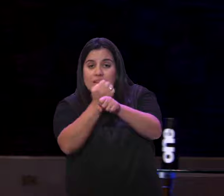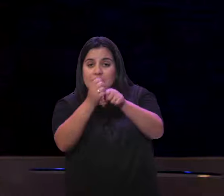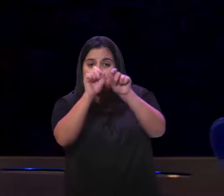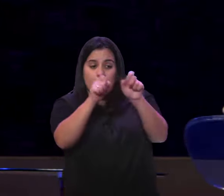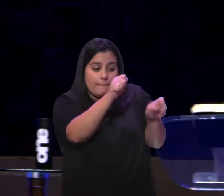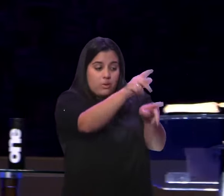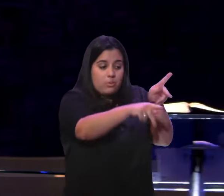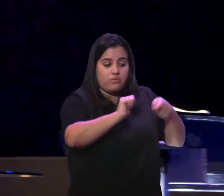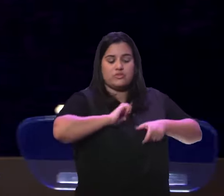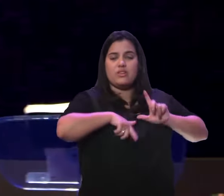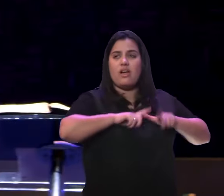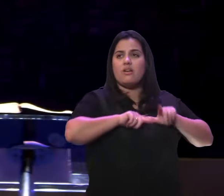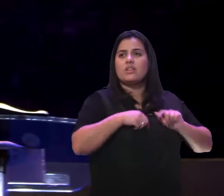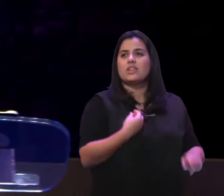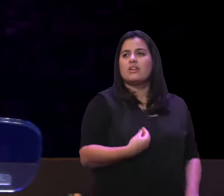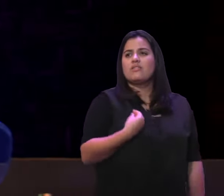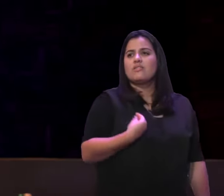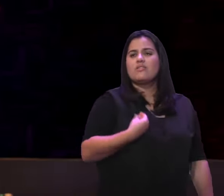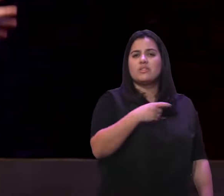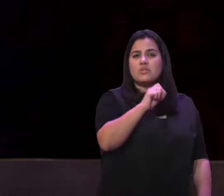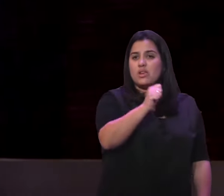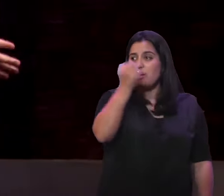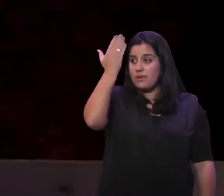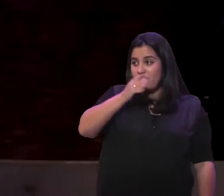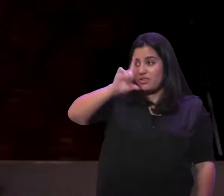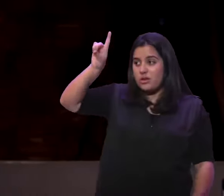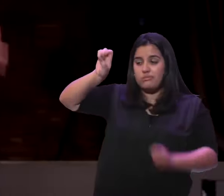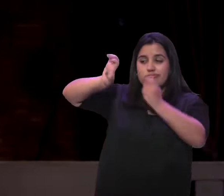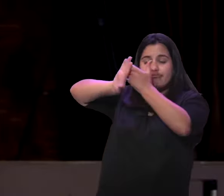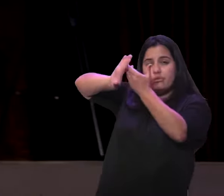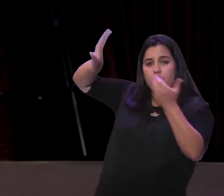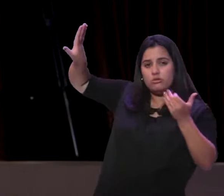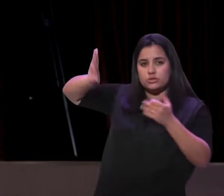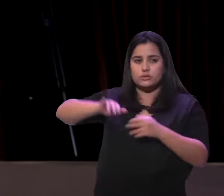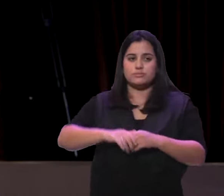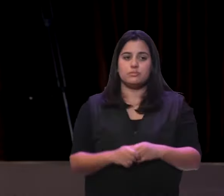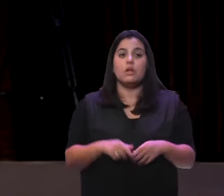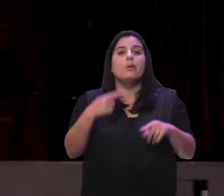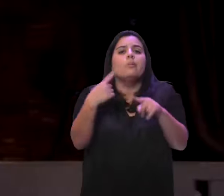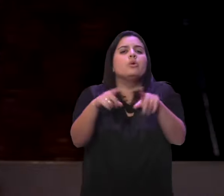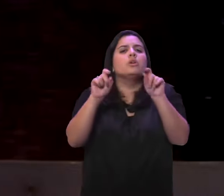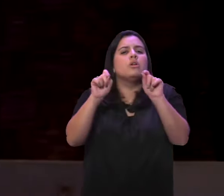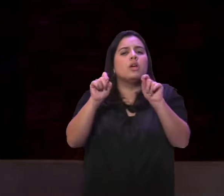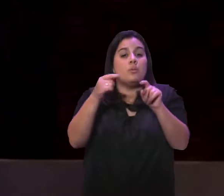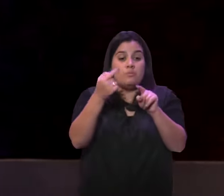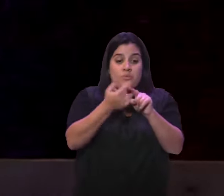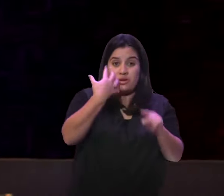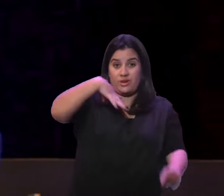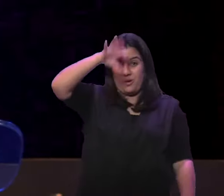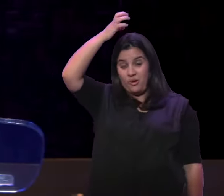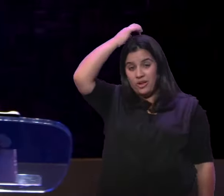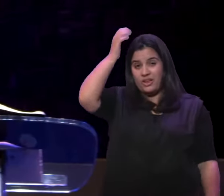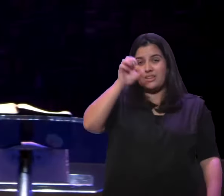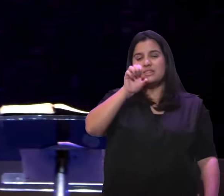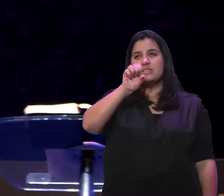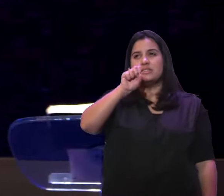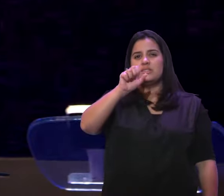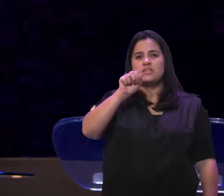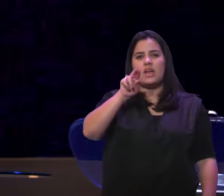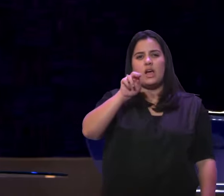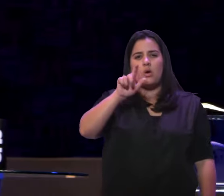Israel estava vivendo sem a presença de Deus no meio deles, porque o seu líder não valorizava a presença de